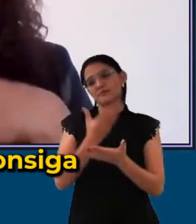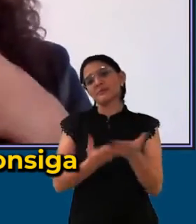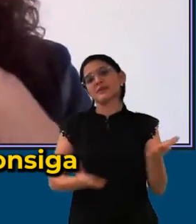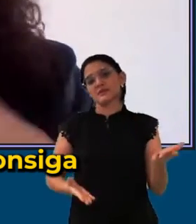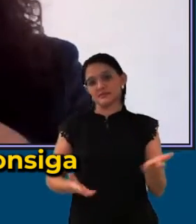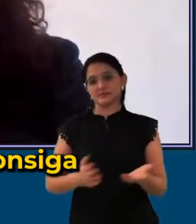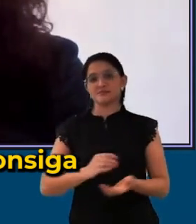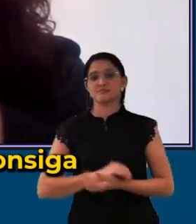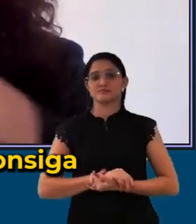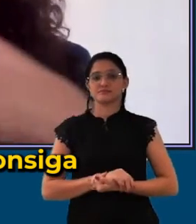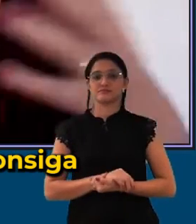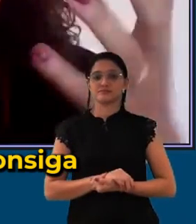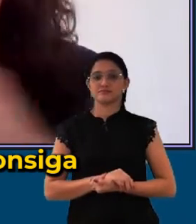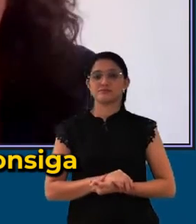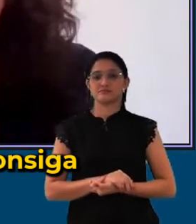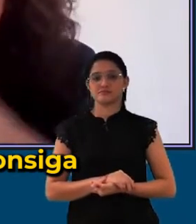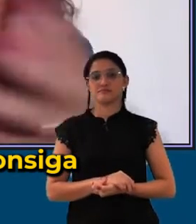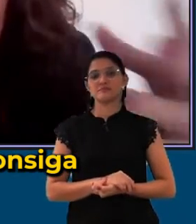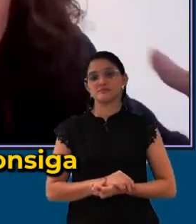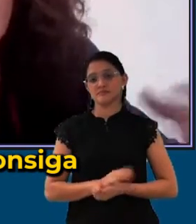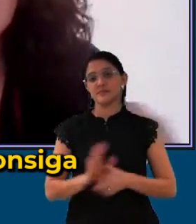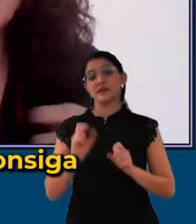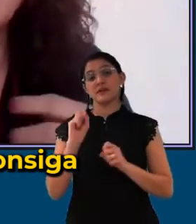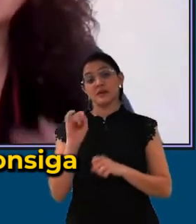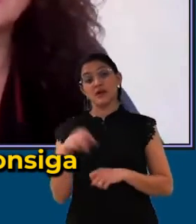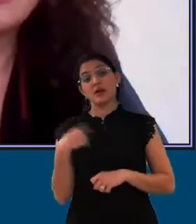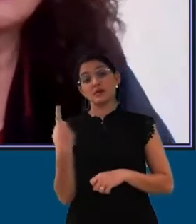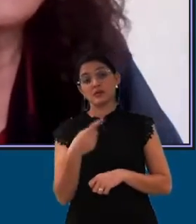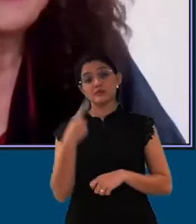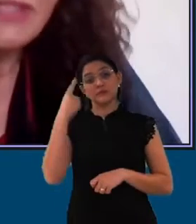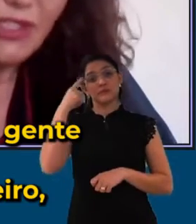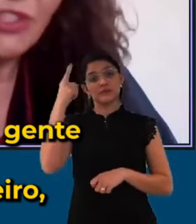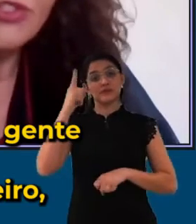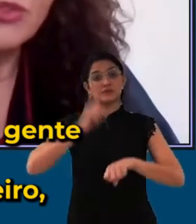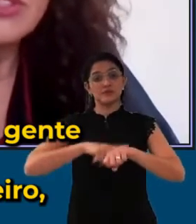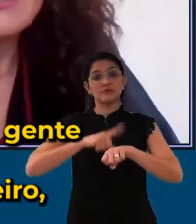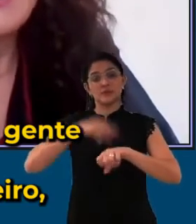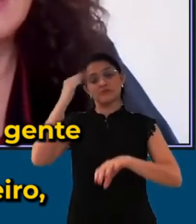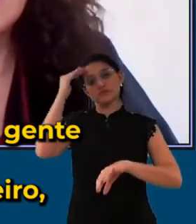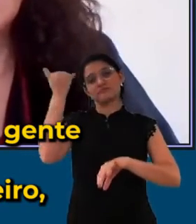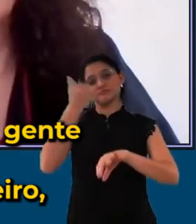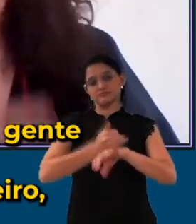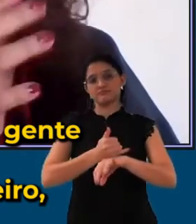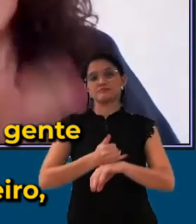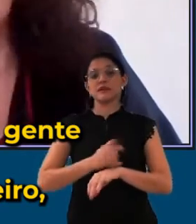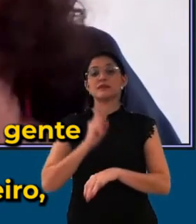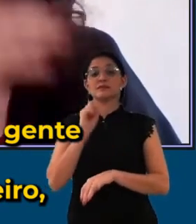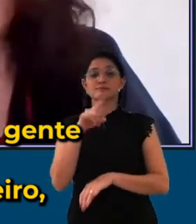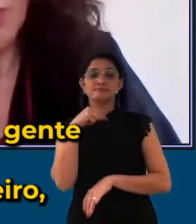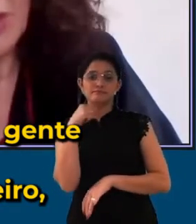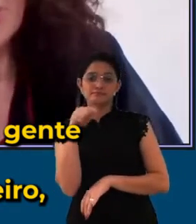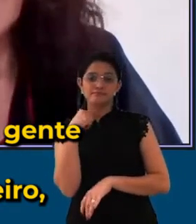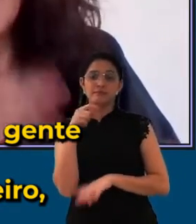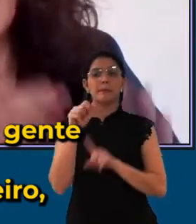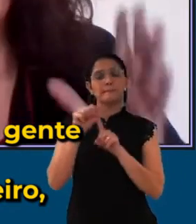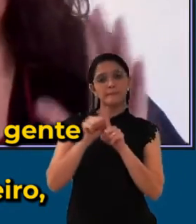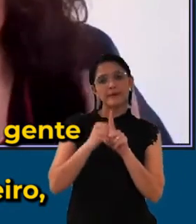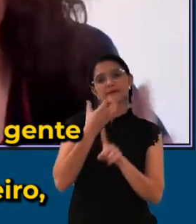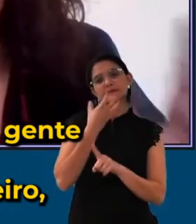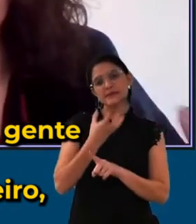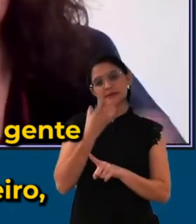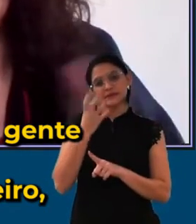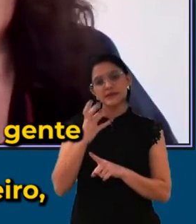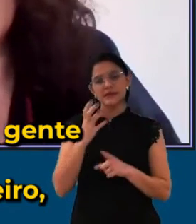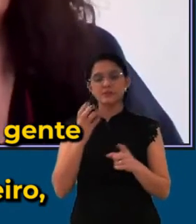Isso considerando que a gente consiga respeitar os prazos. Se a gente não conseguir em dezembro, aí a gente teria